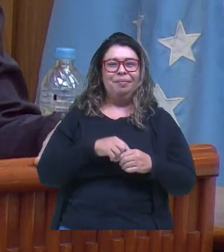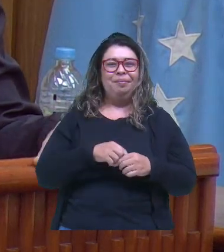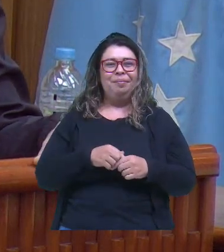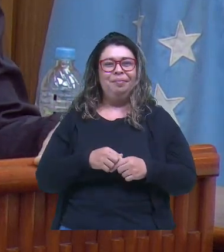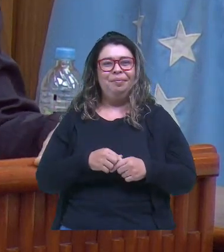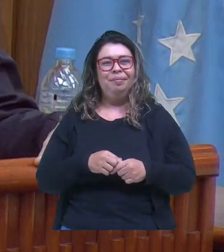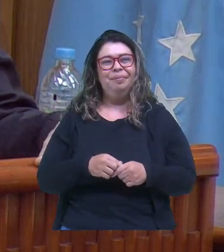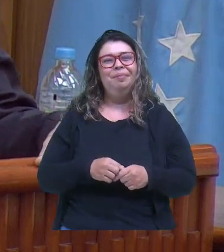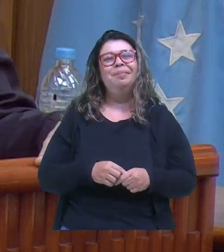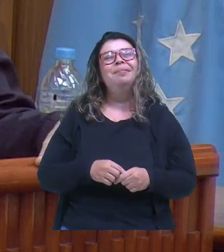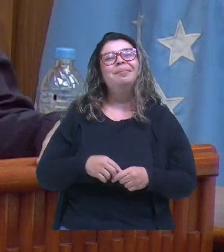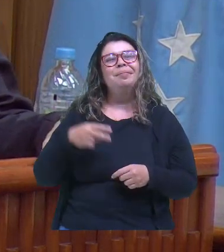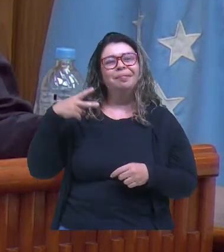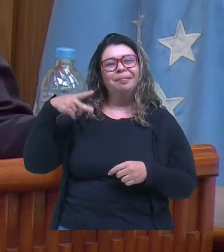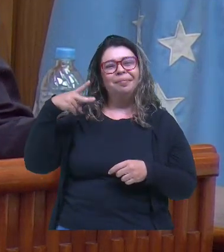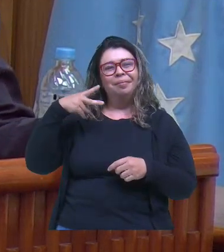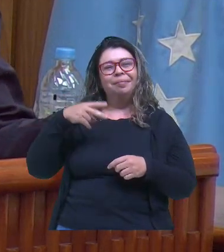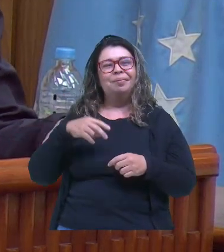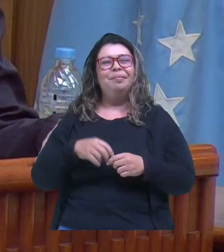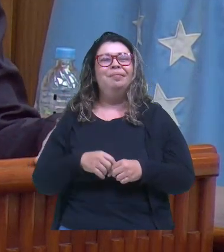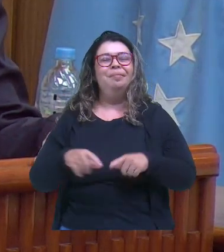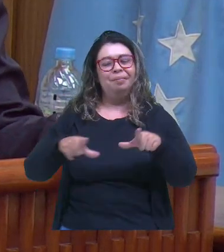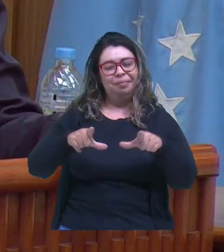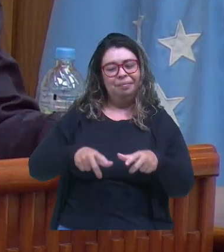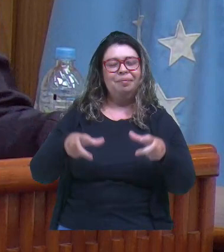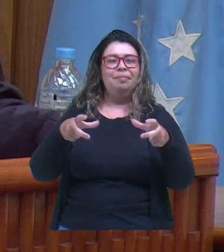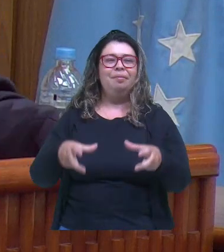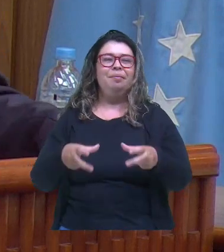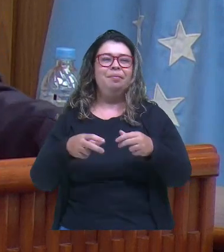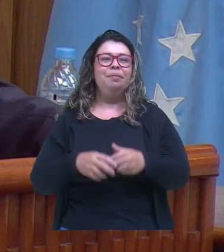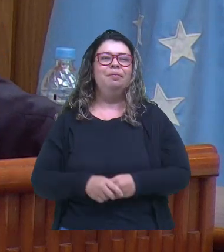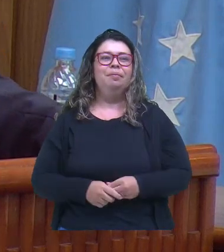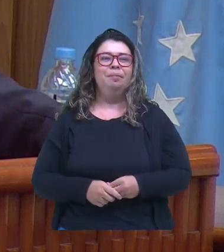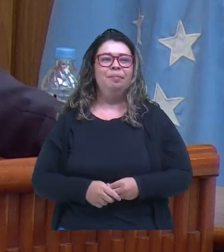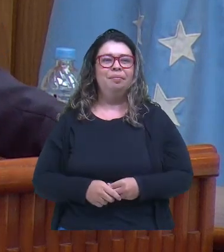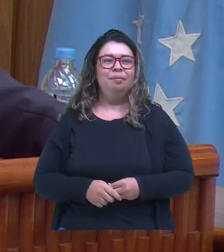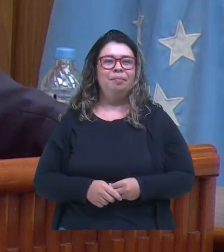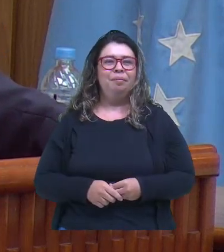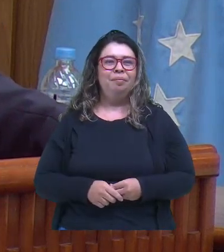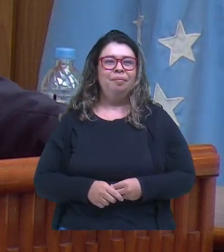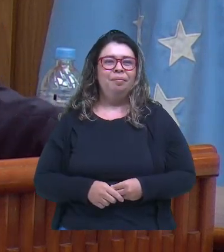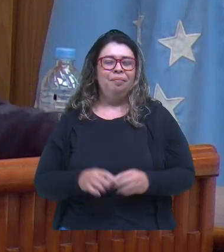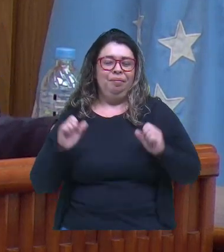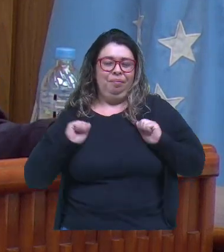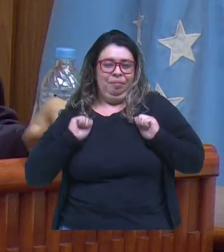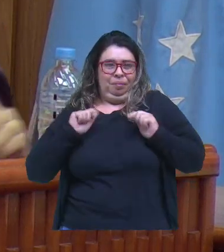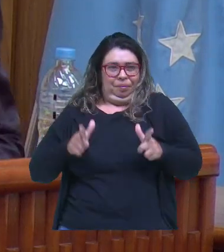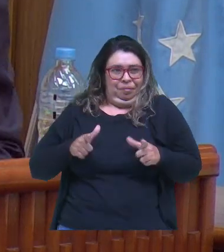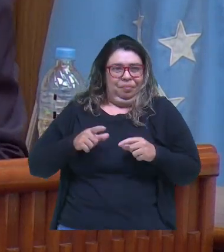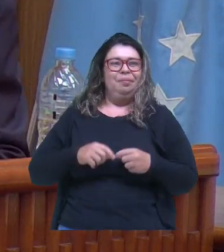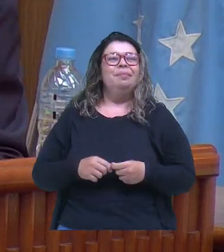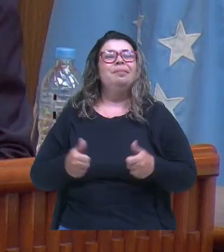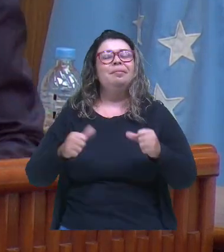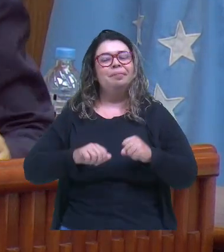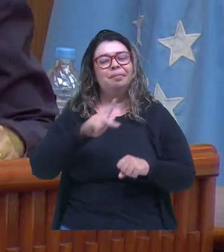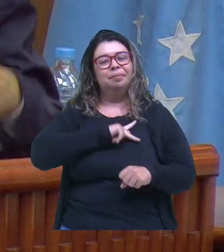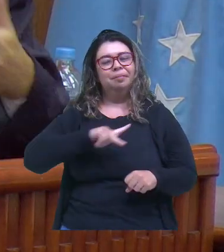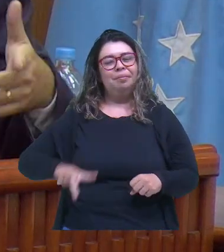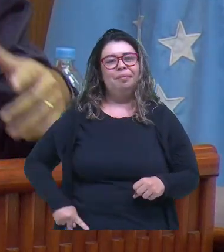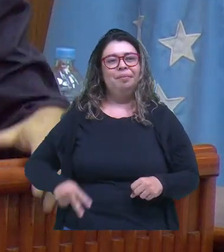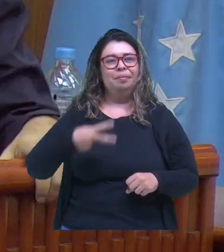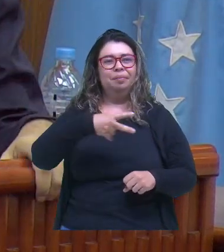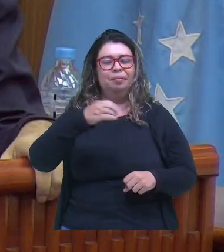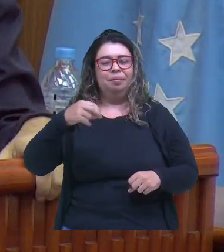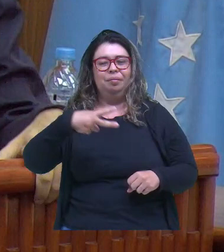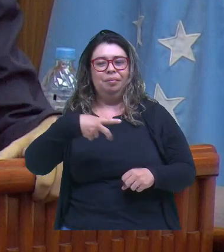lado aqui agora, com os servidores da casa. Eu acho que dei mais sorte de estar presidente em 2021